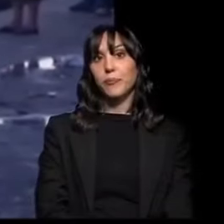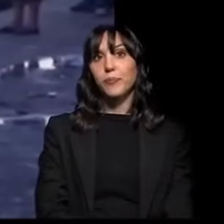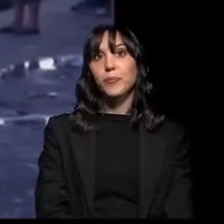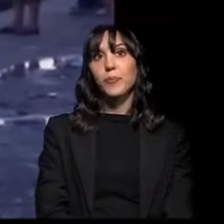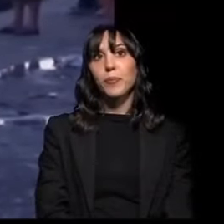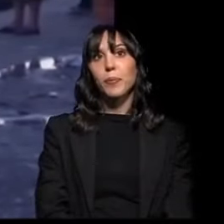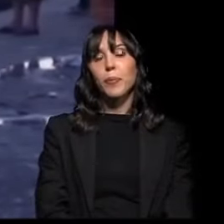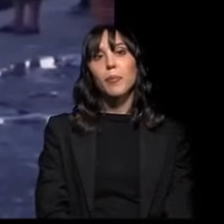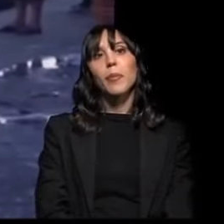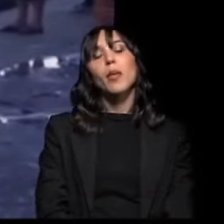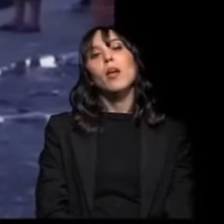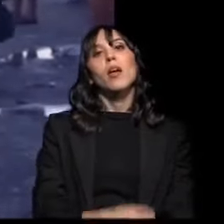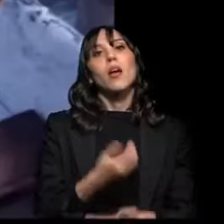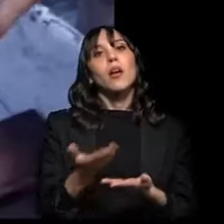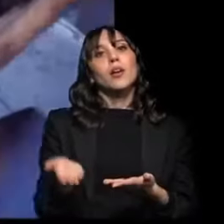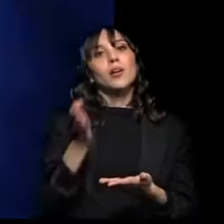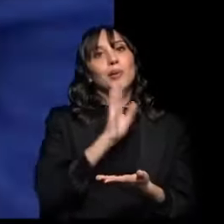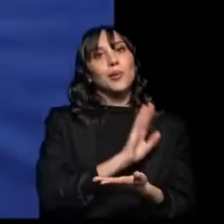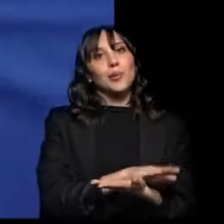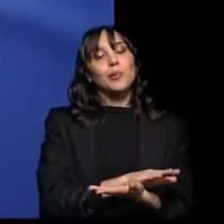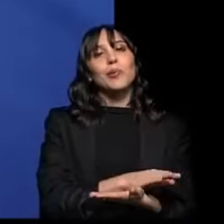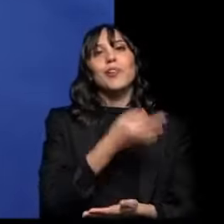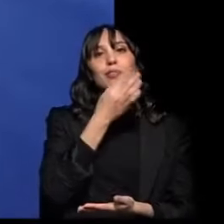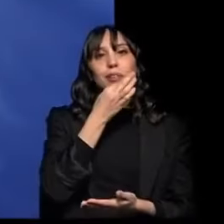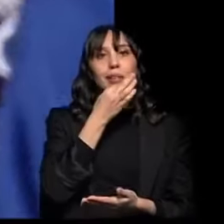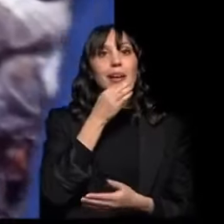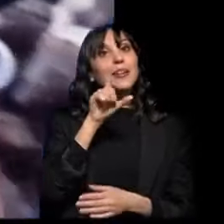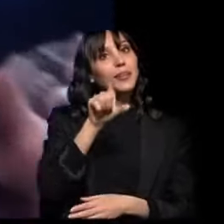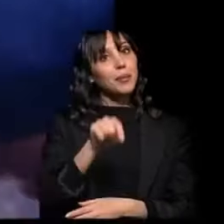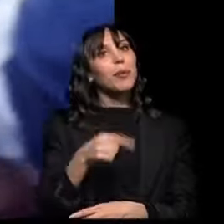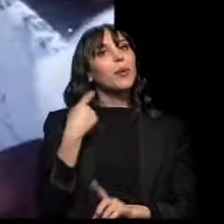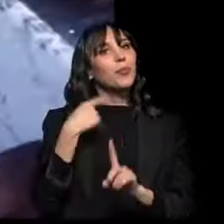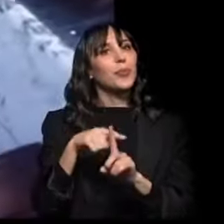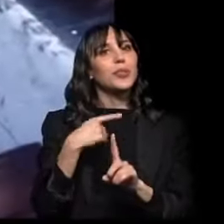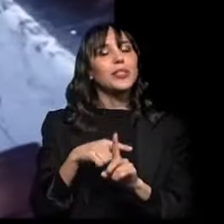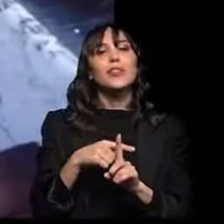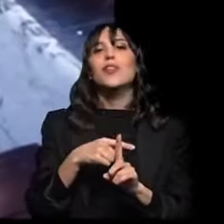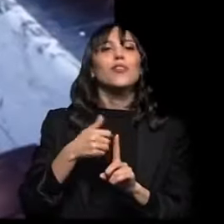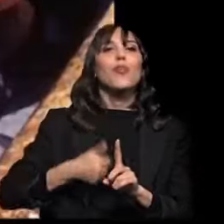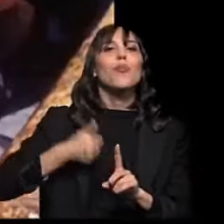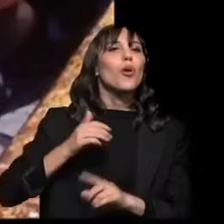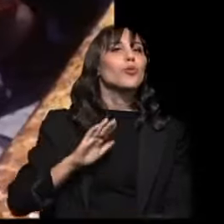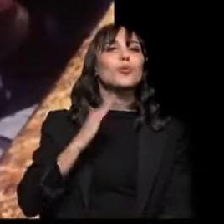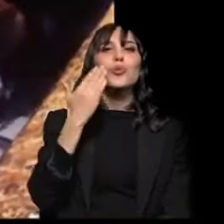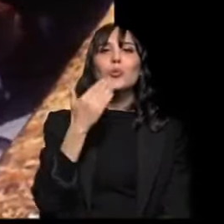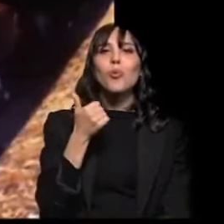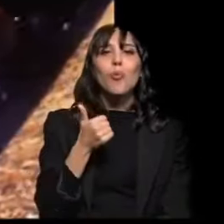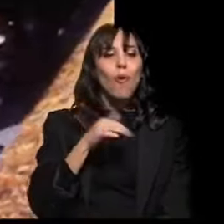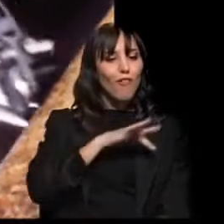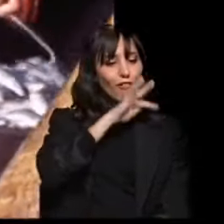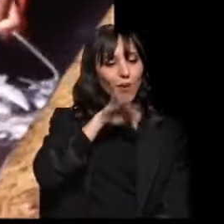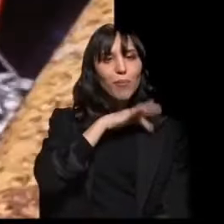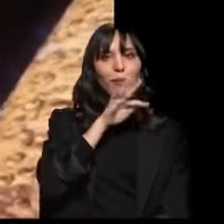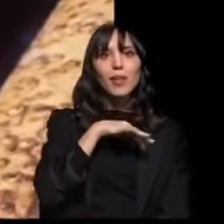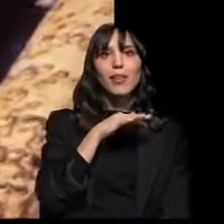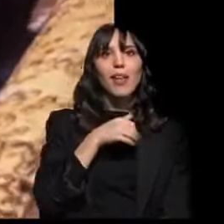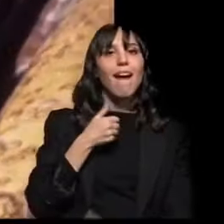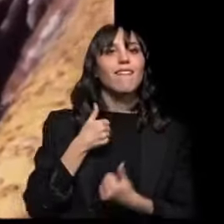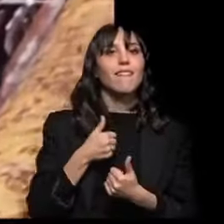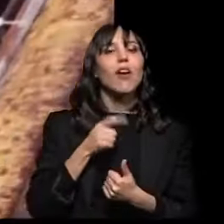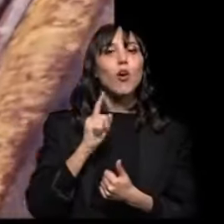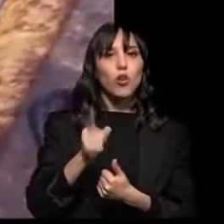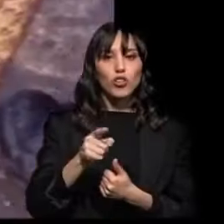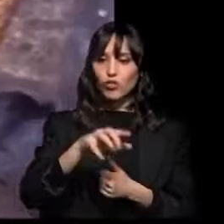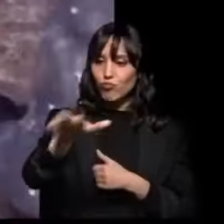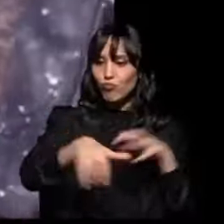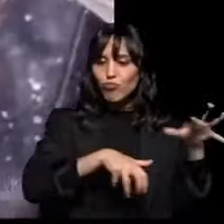Vamos virar a página e também falar de momentos bons. Qual é que é o melhor momento para uma família de pescadores? É quando a faina corre bem,